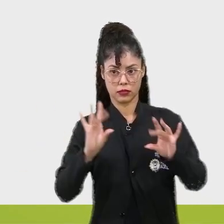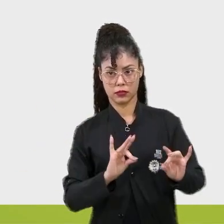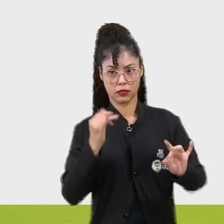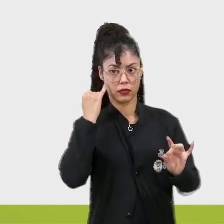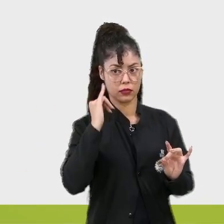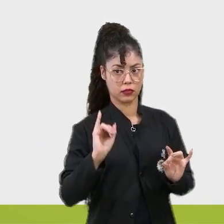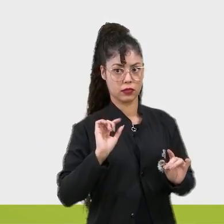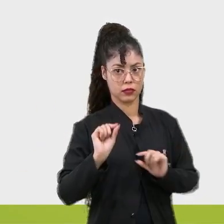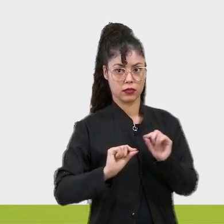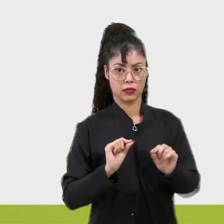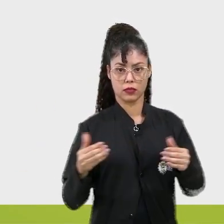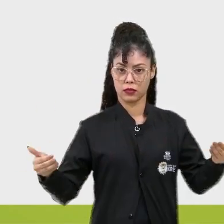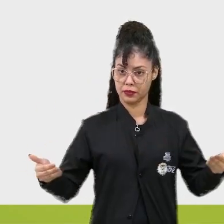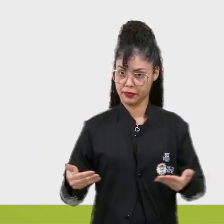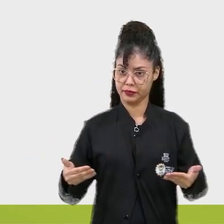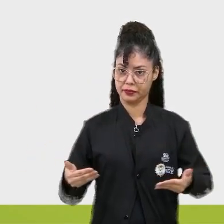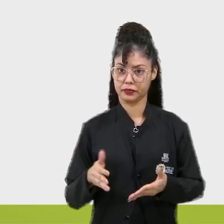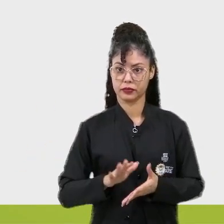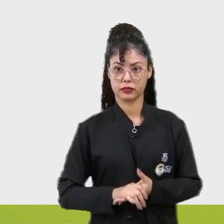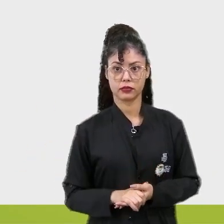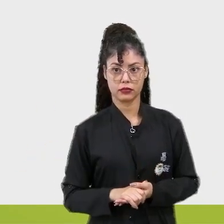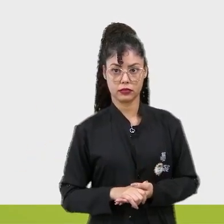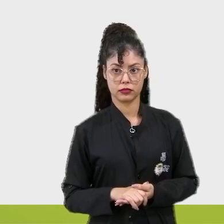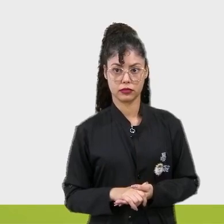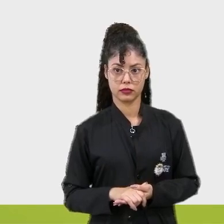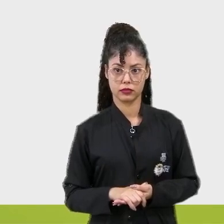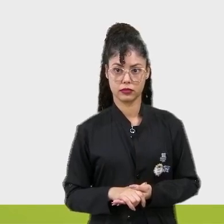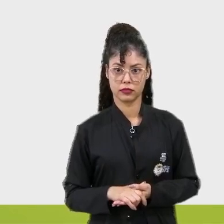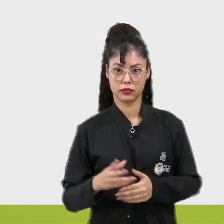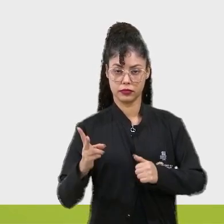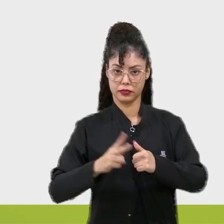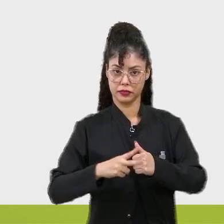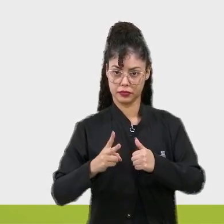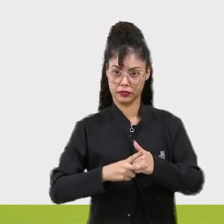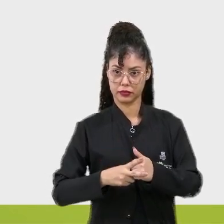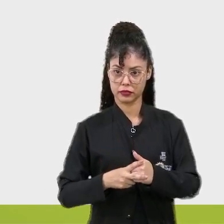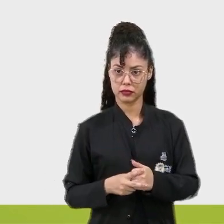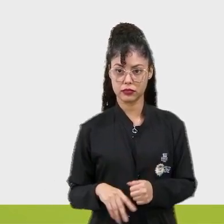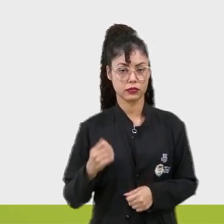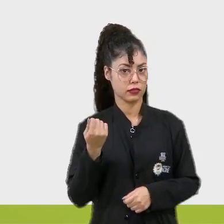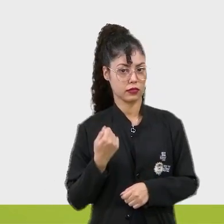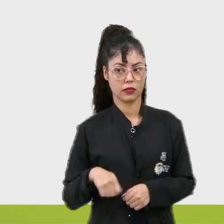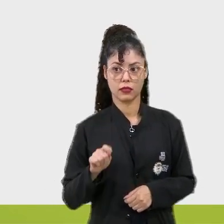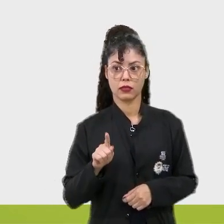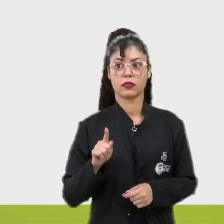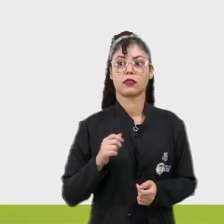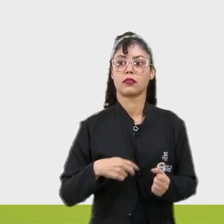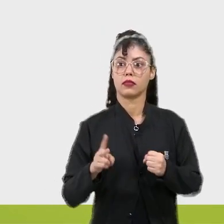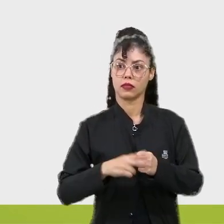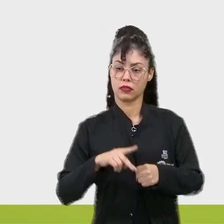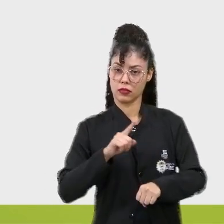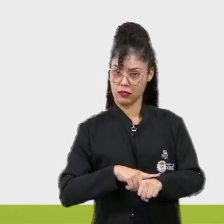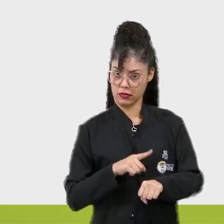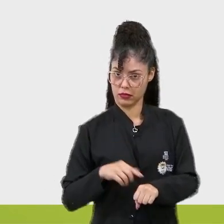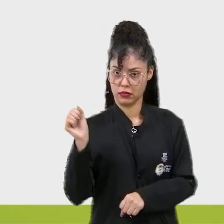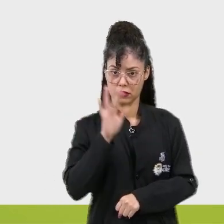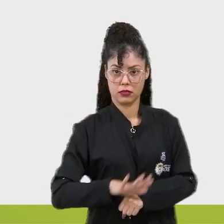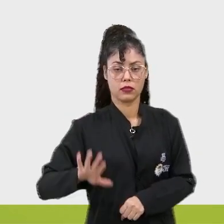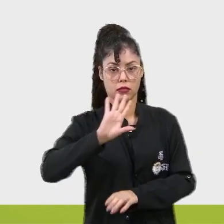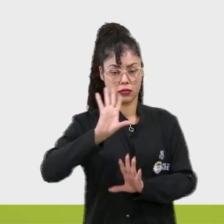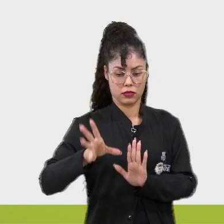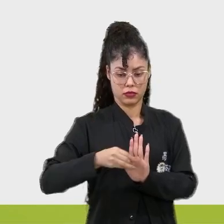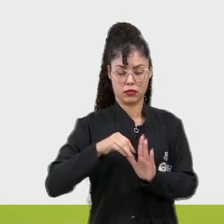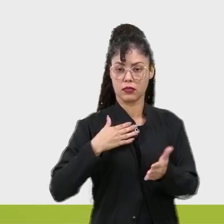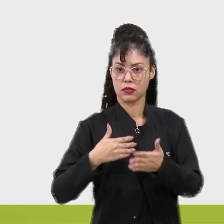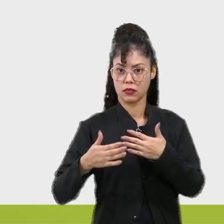uma ideia de atualidade, tá bom? Os verbos no presente do indicativo não priorizam o tempo verbal de forma que são aplicáveis